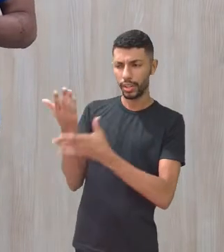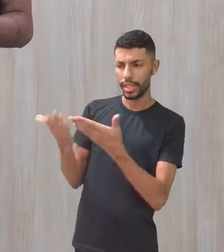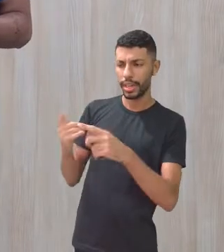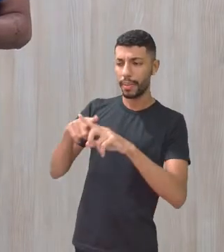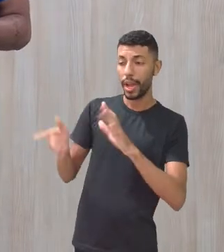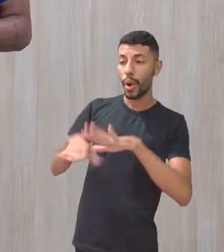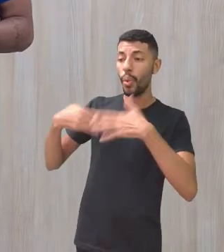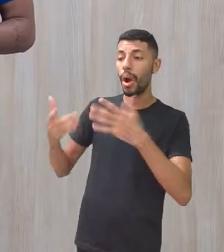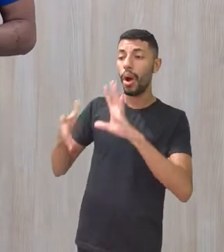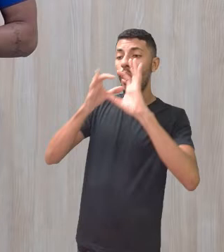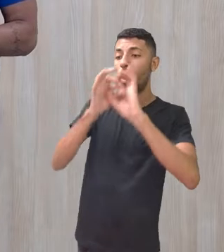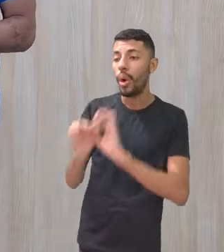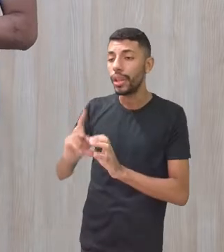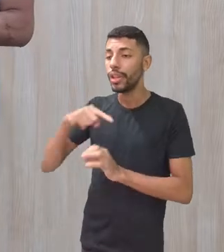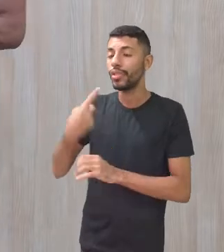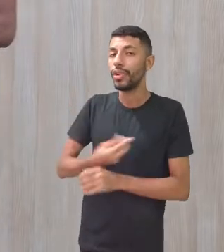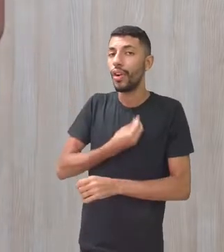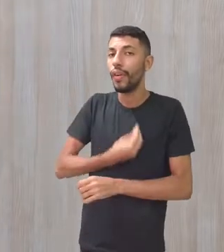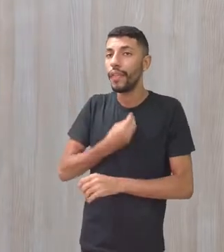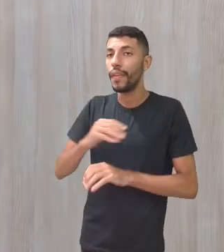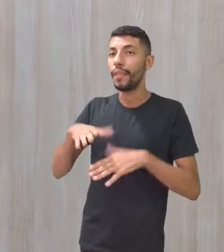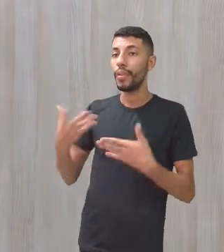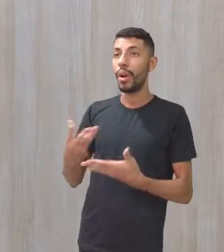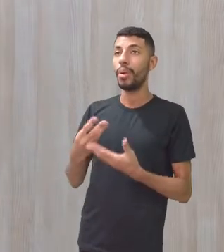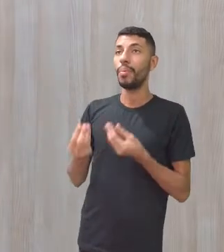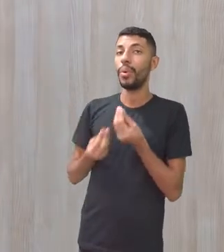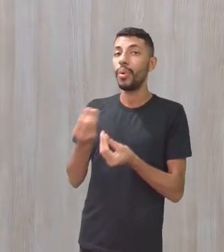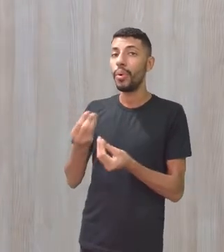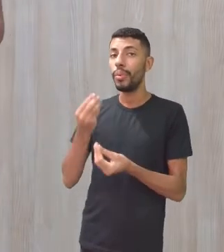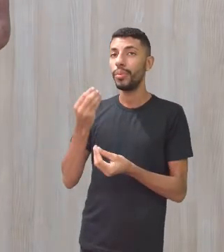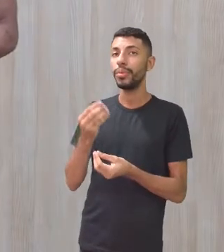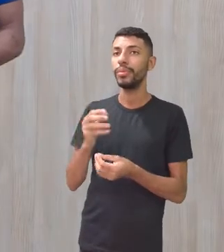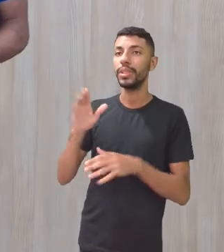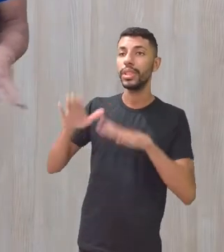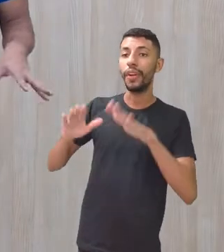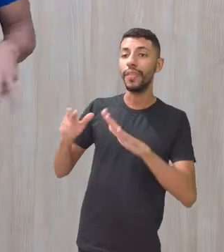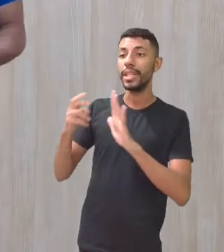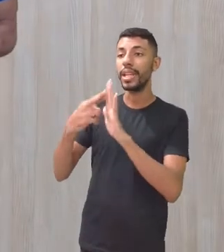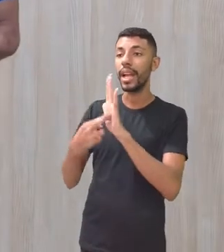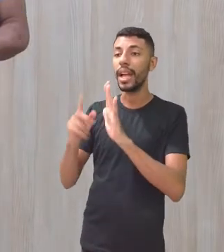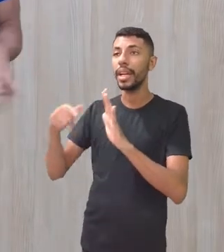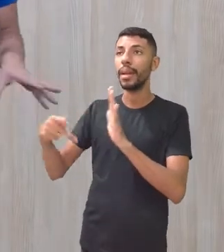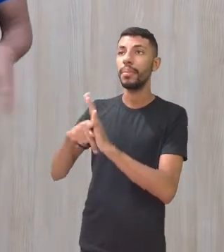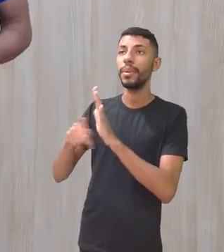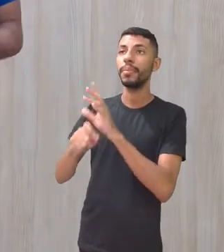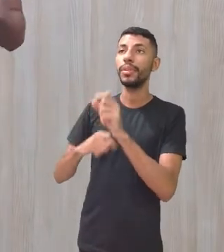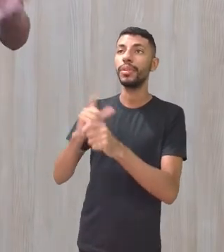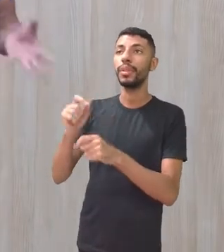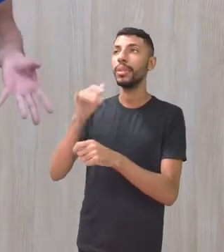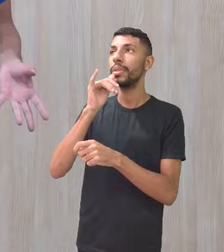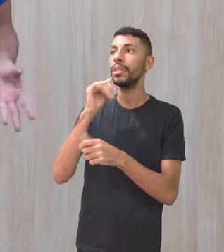é o contexto que a gente vive, né? Como é a nossa realidade? De repente, a regra foi criada para se jogar com